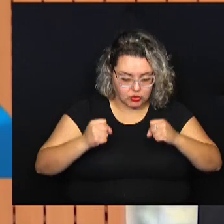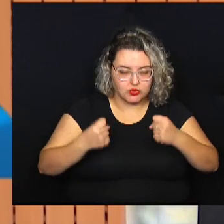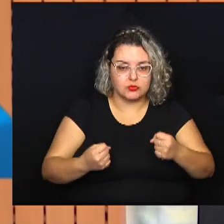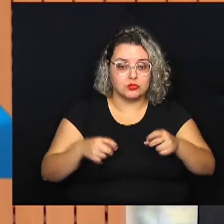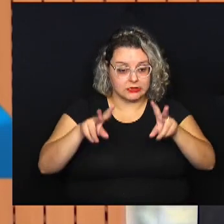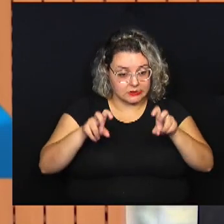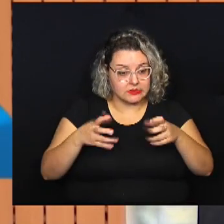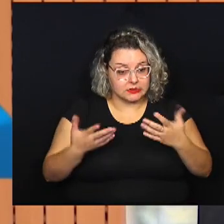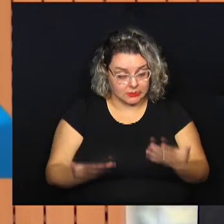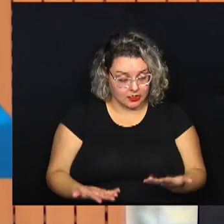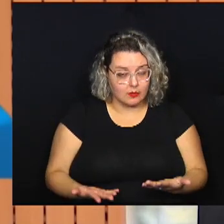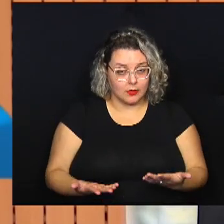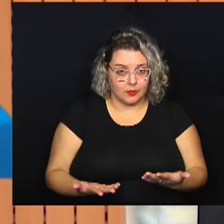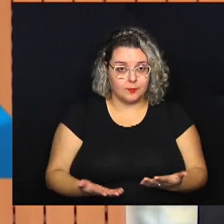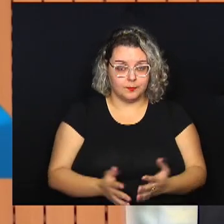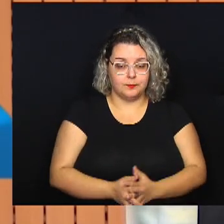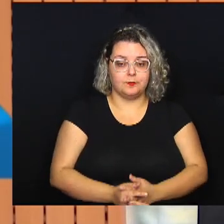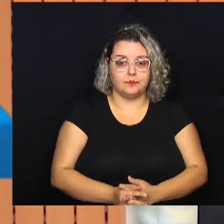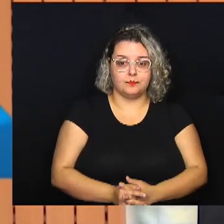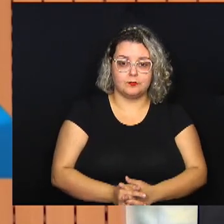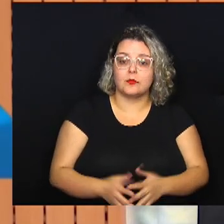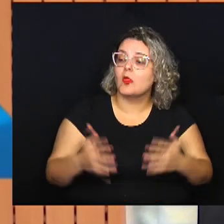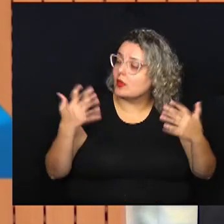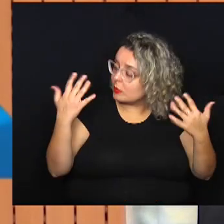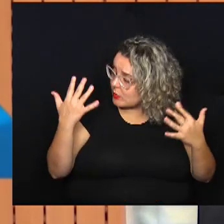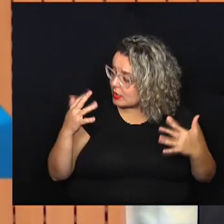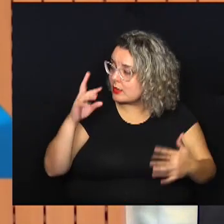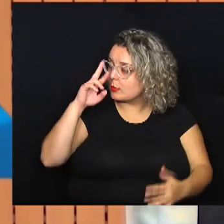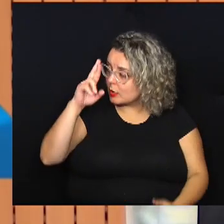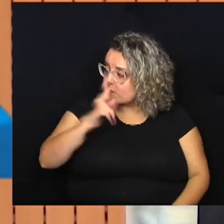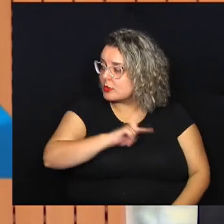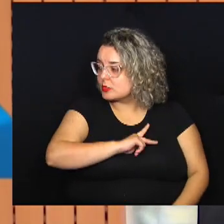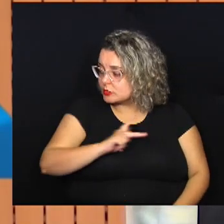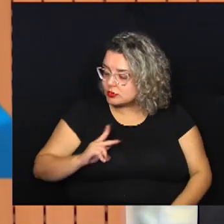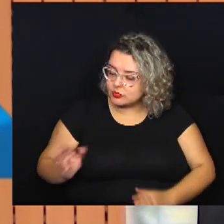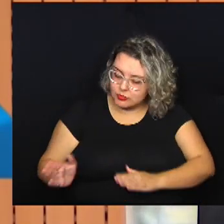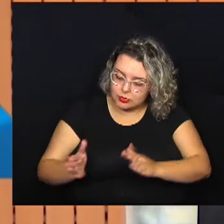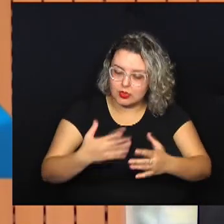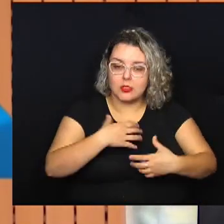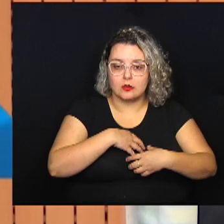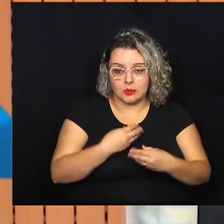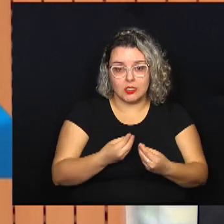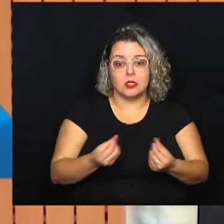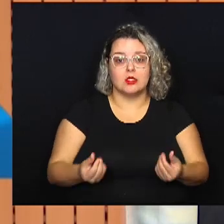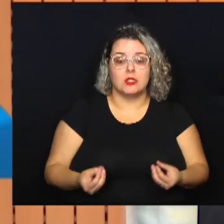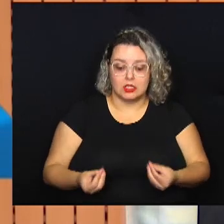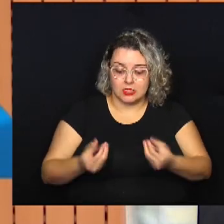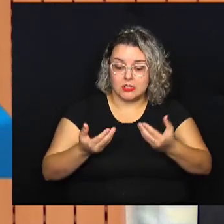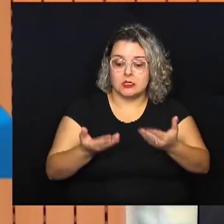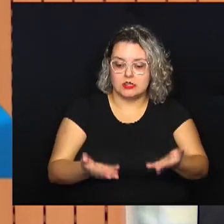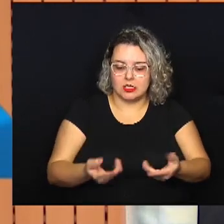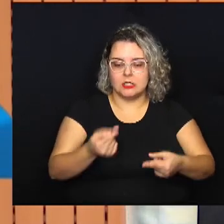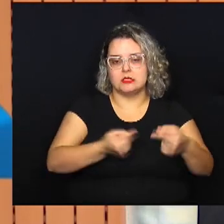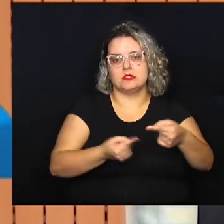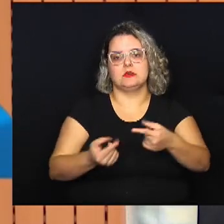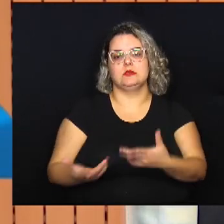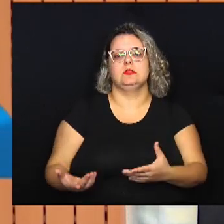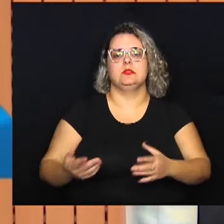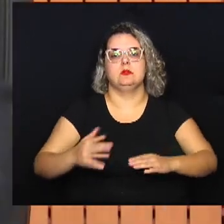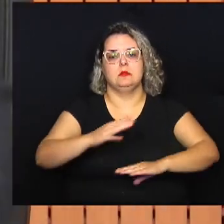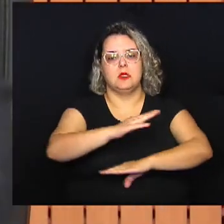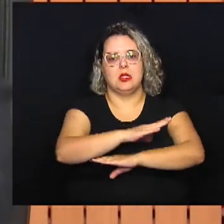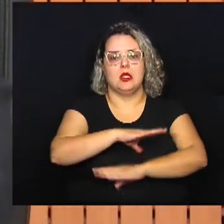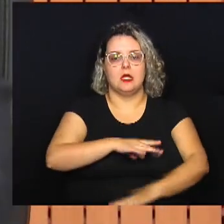tema e parabenizar, né, Vossa Excelência aí pela sensibilidade de trazer essa discussão para a Câmara Municipal